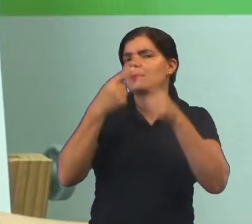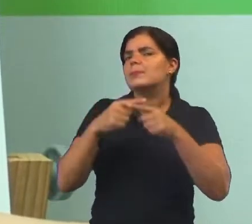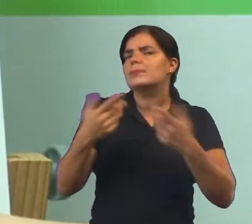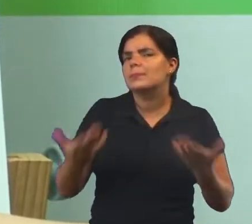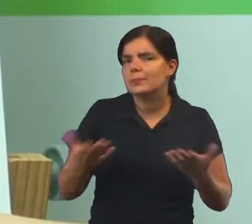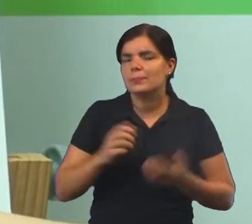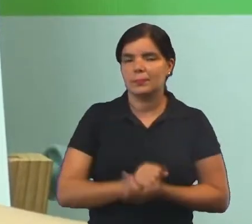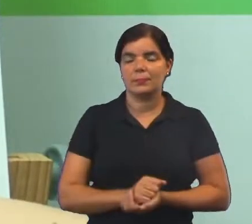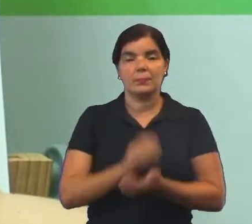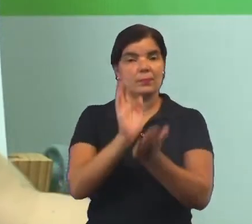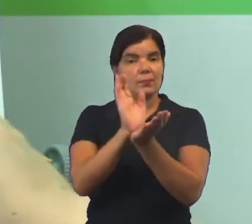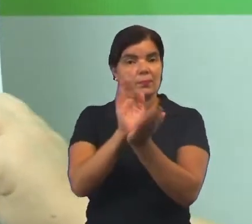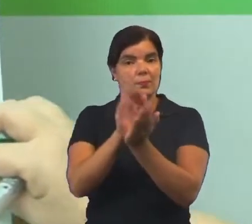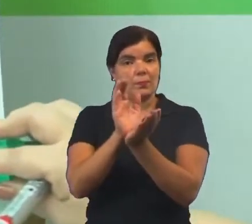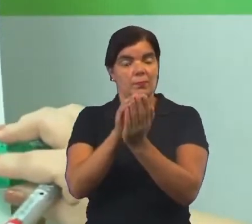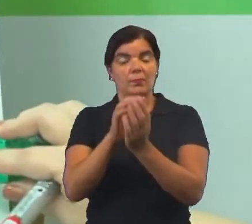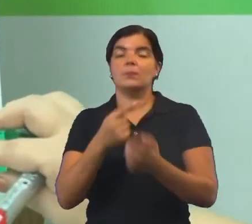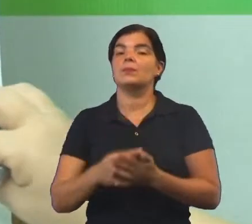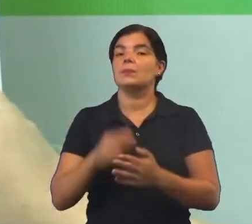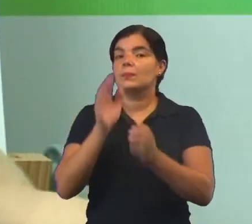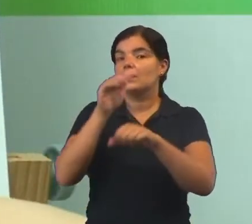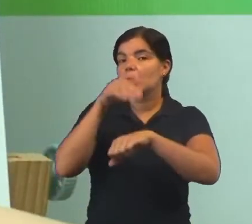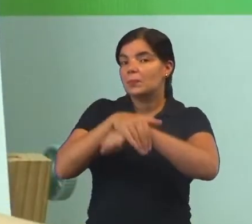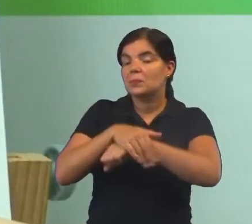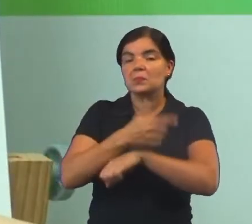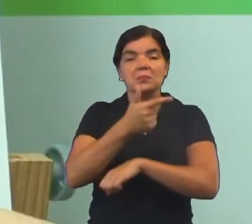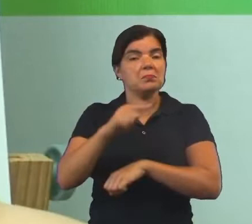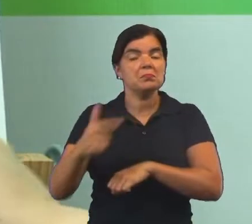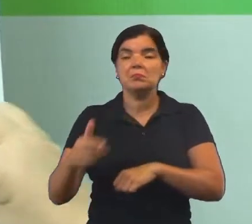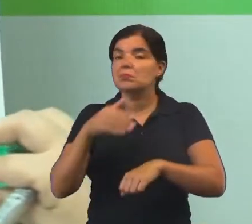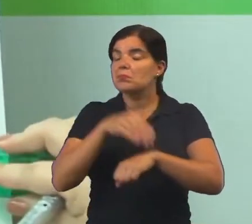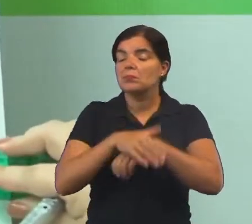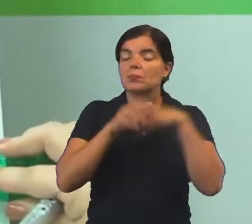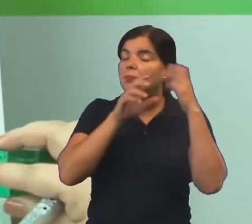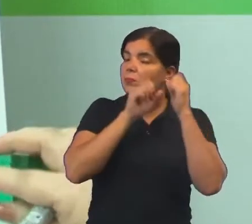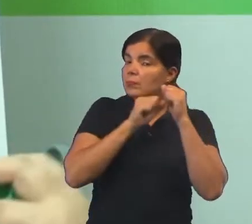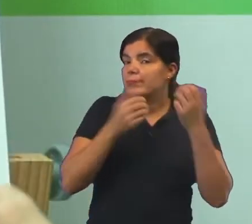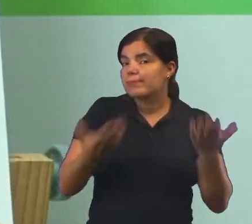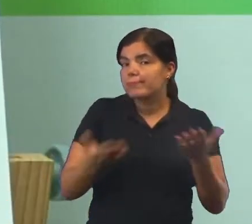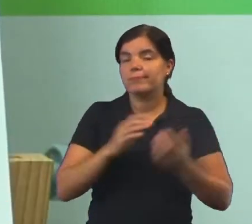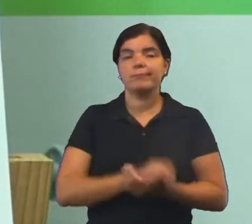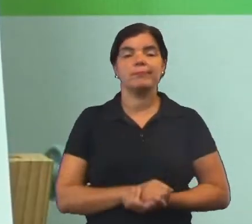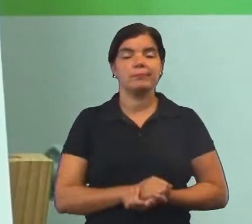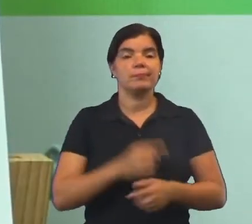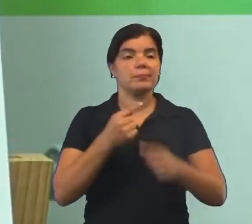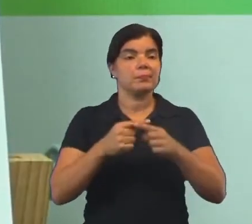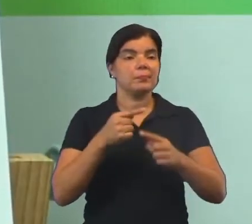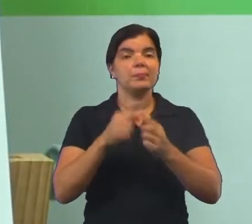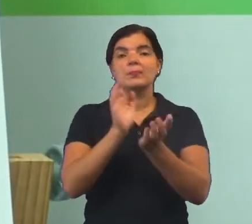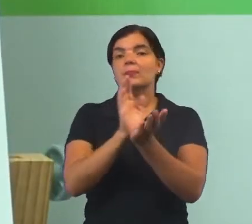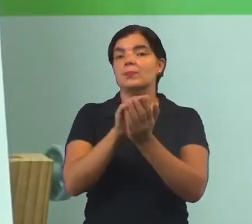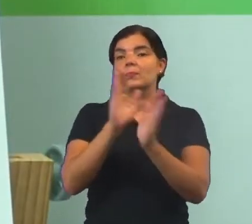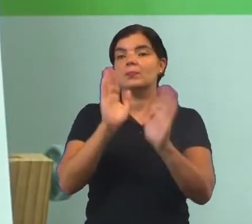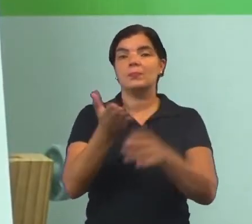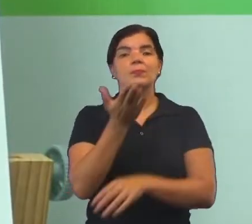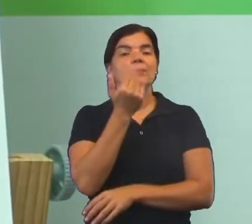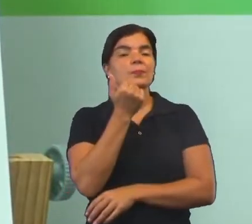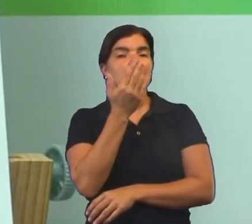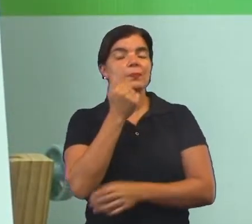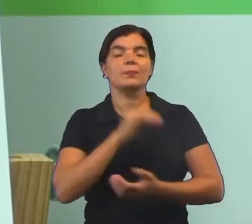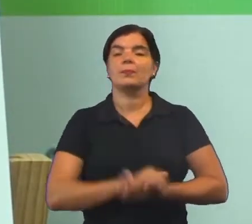acordados? O jacaré comeu à noite. Não tem mais noite para eles dormirem, né? Porque o jacaré já comeu. Então, a